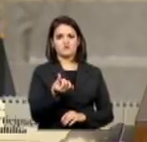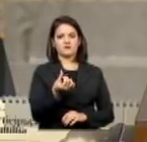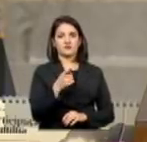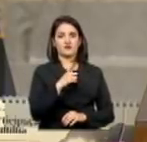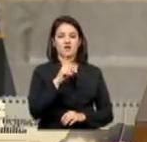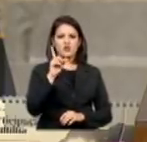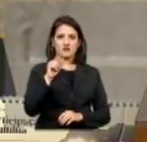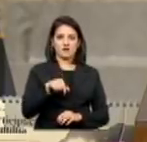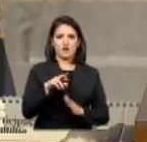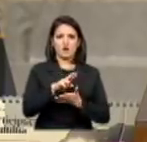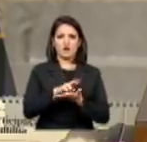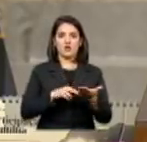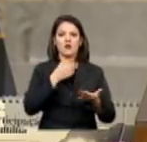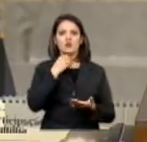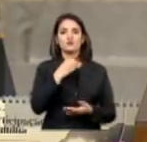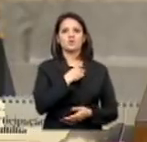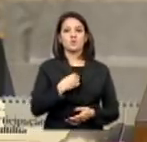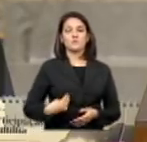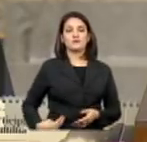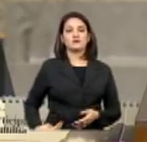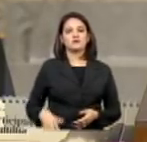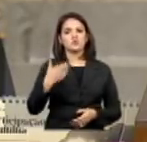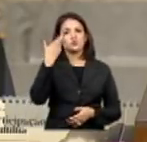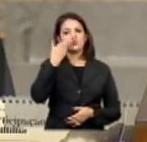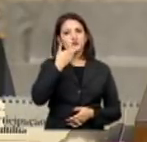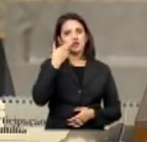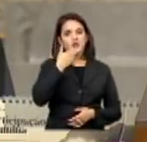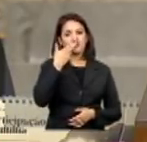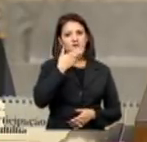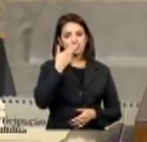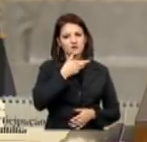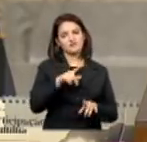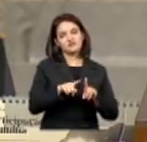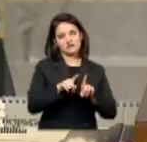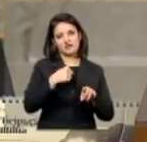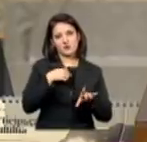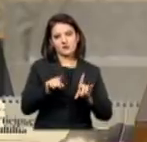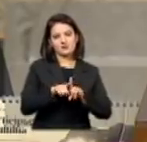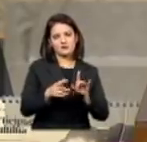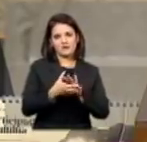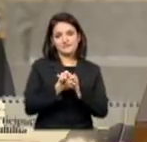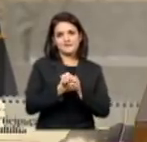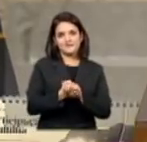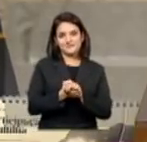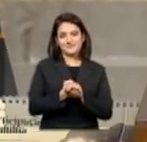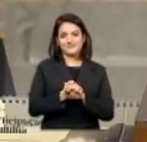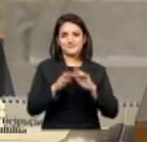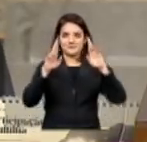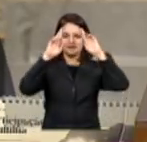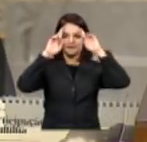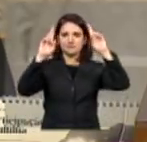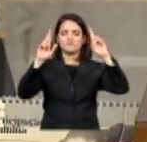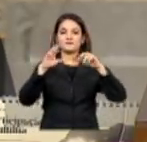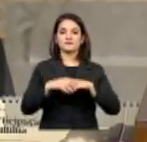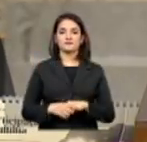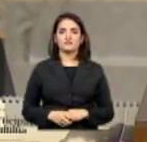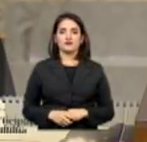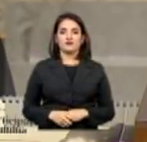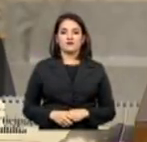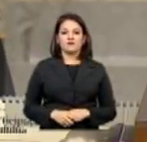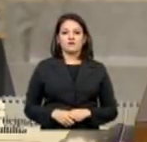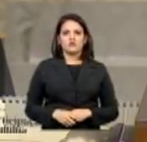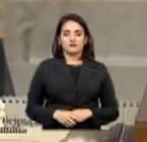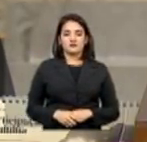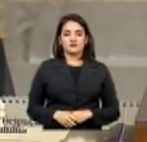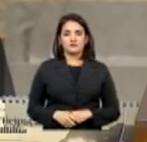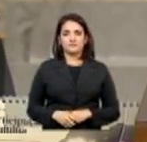ministro rondó também saúdo muito respeitosamente por fim o presidente já concluindo-se